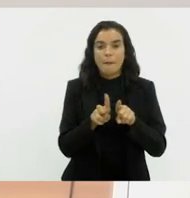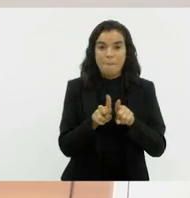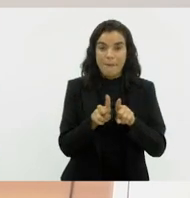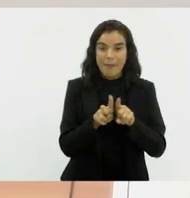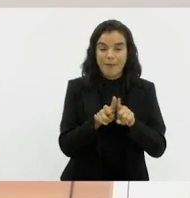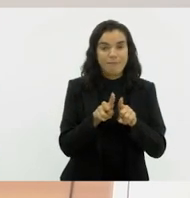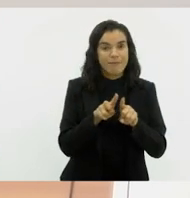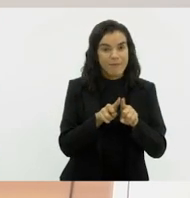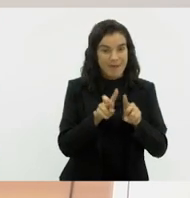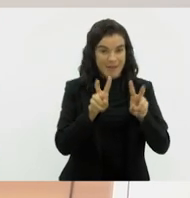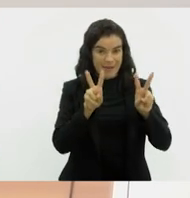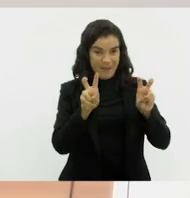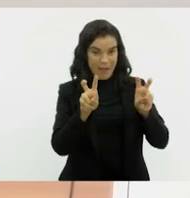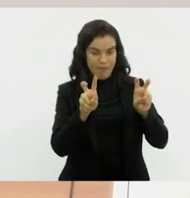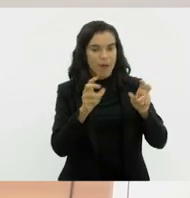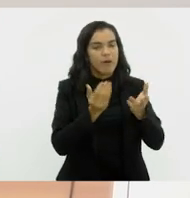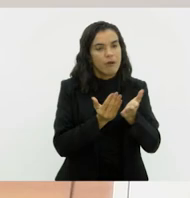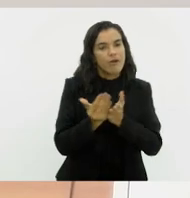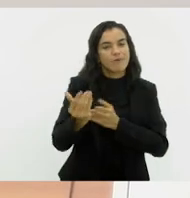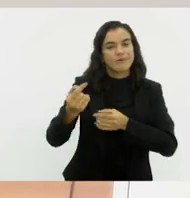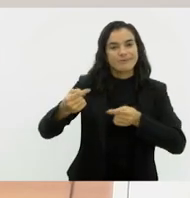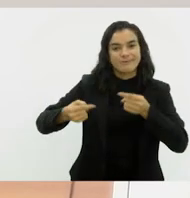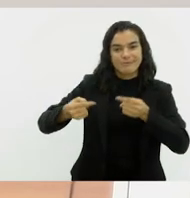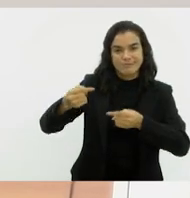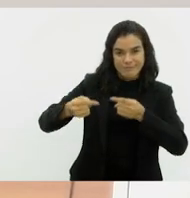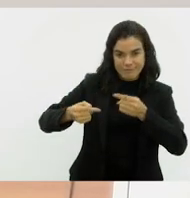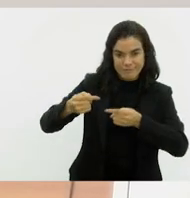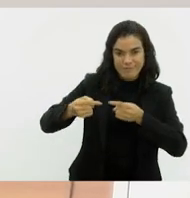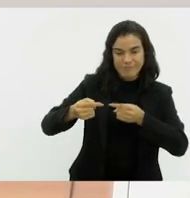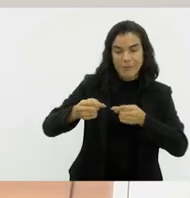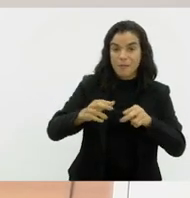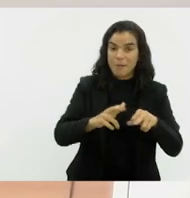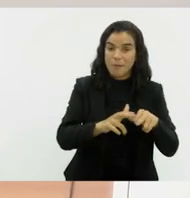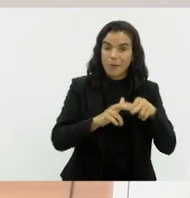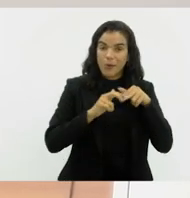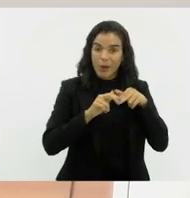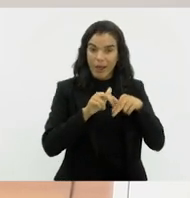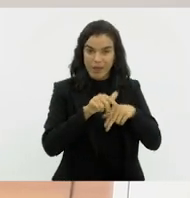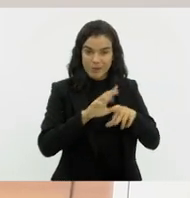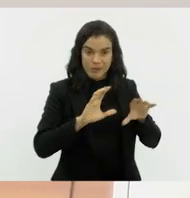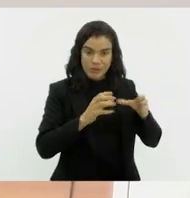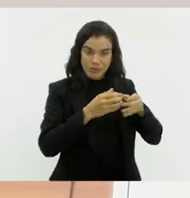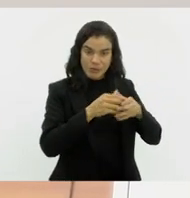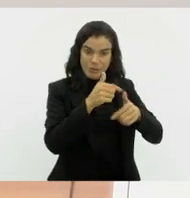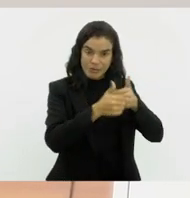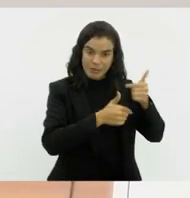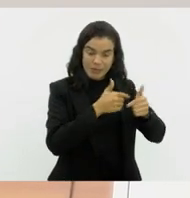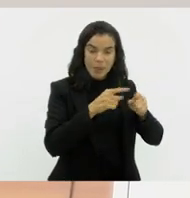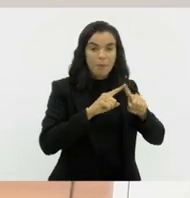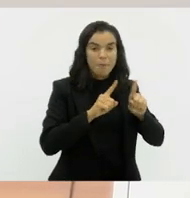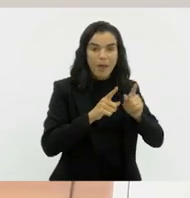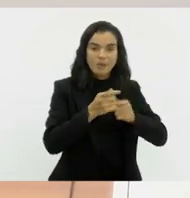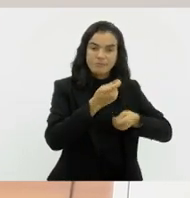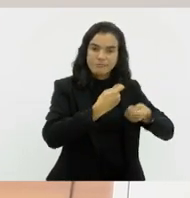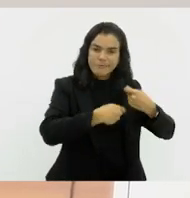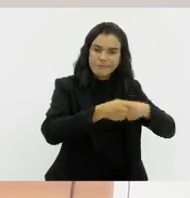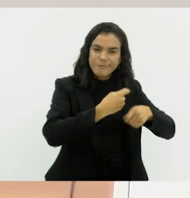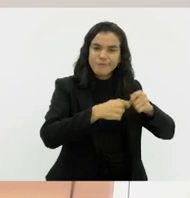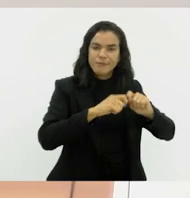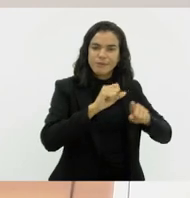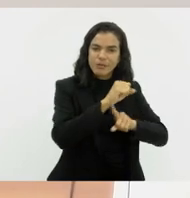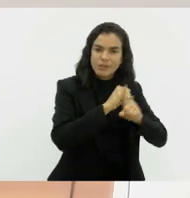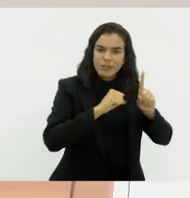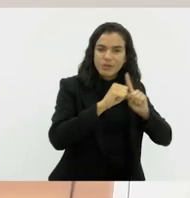daí, então, começar esse debate. Foi a partir, não da frente, mas de uma articulação da sociedade